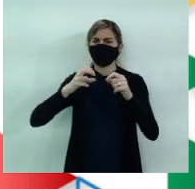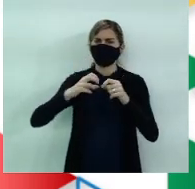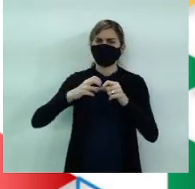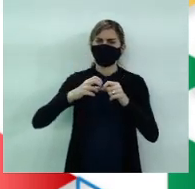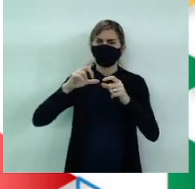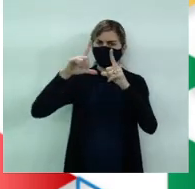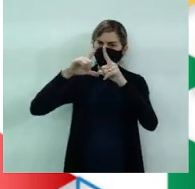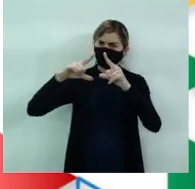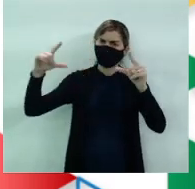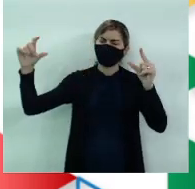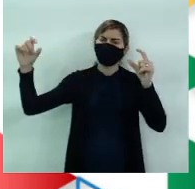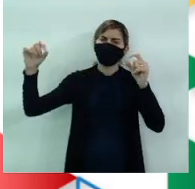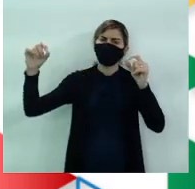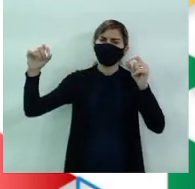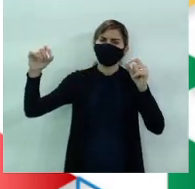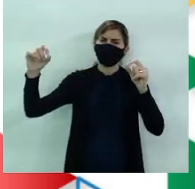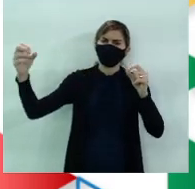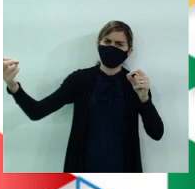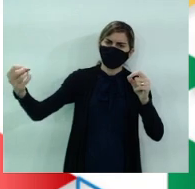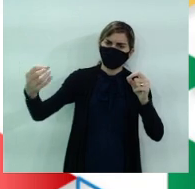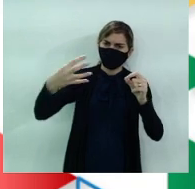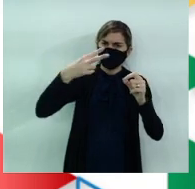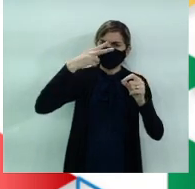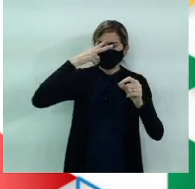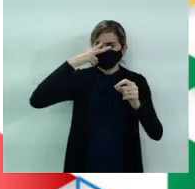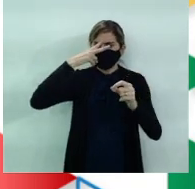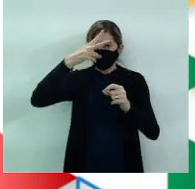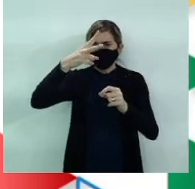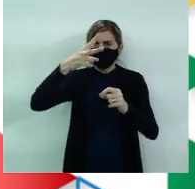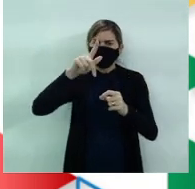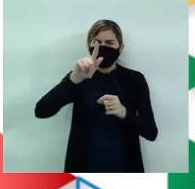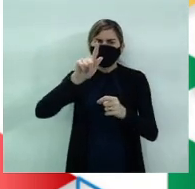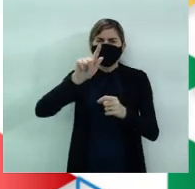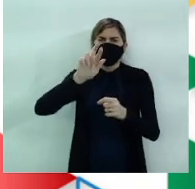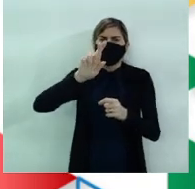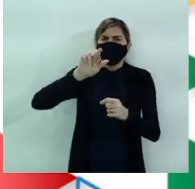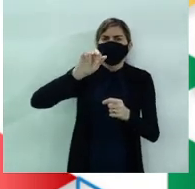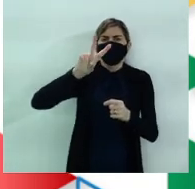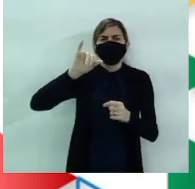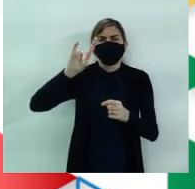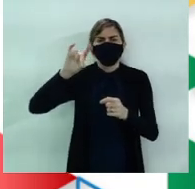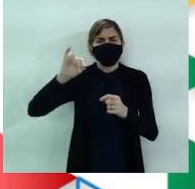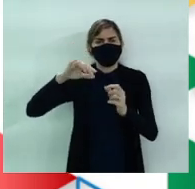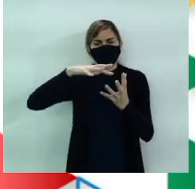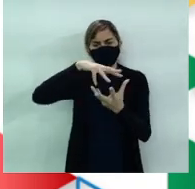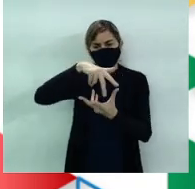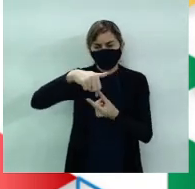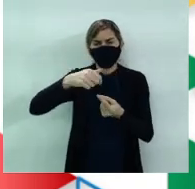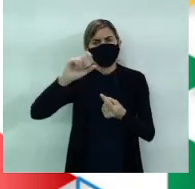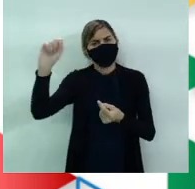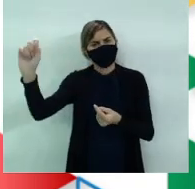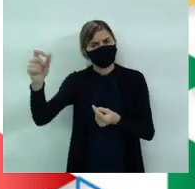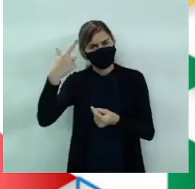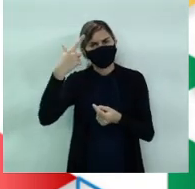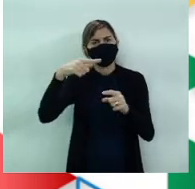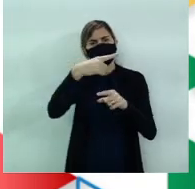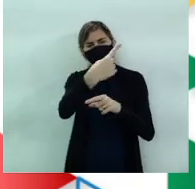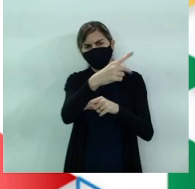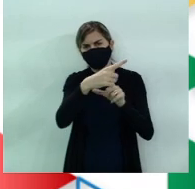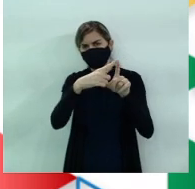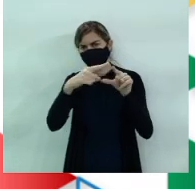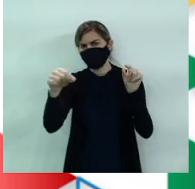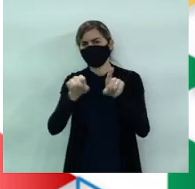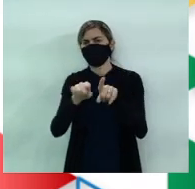recebendo ali, né, a intensidade da força da gravidade, tanto do Sol quanto da Terra. Mas ela